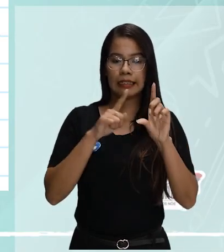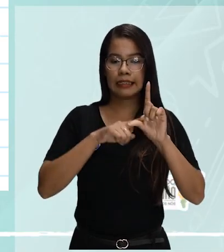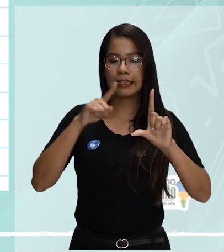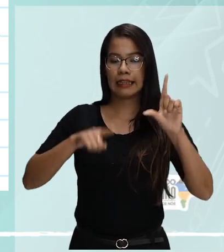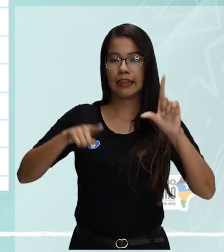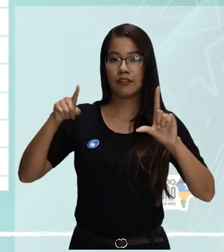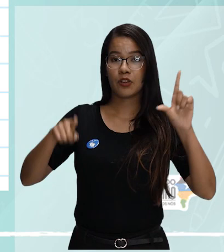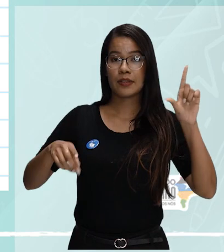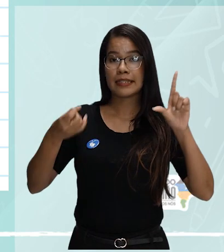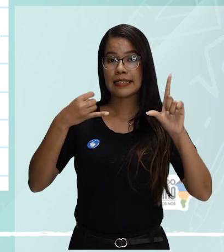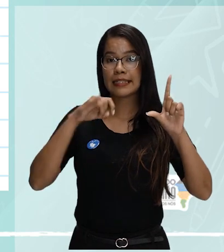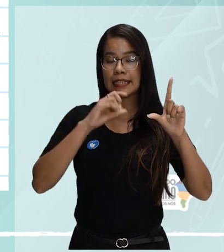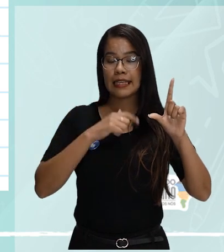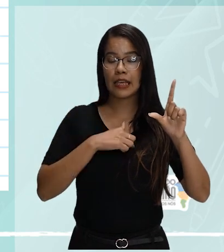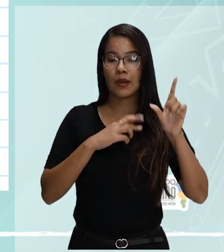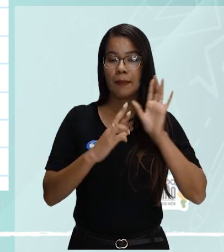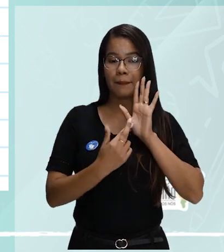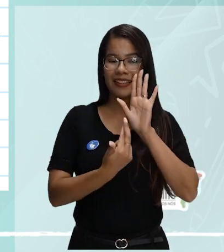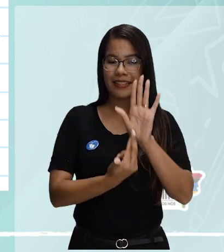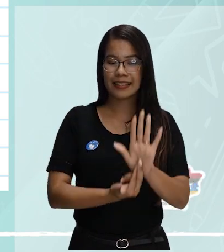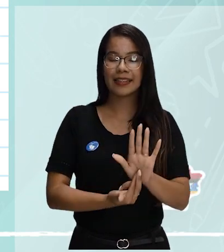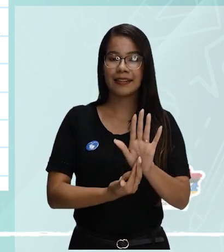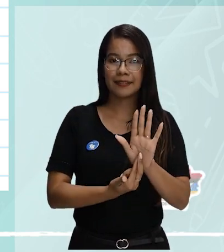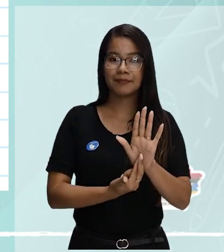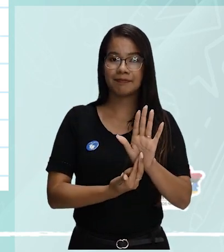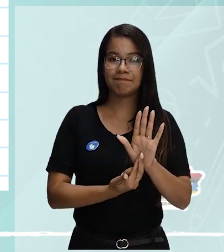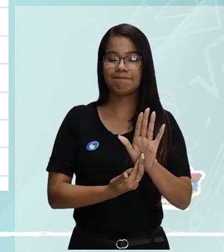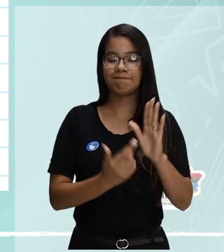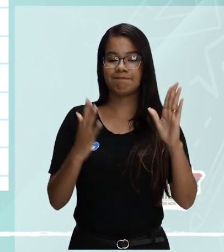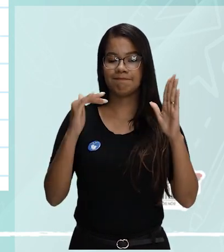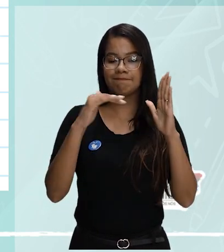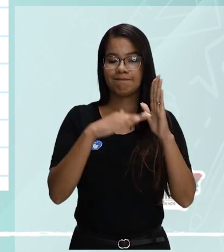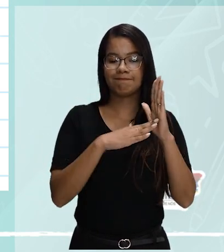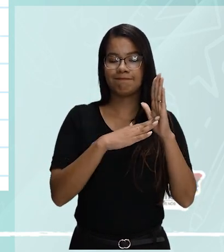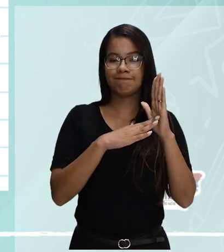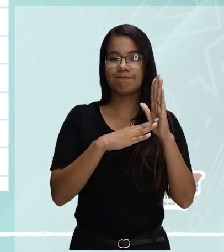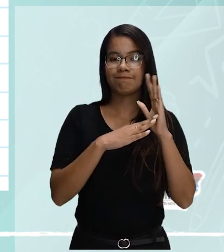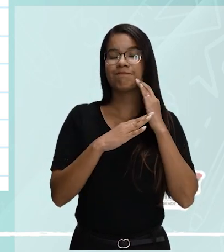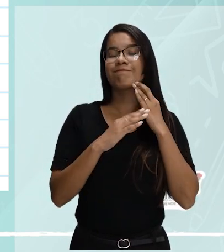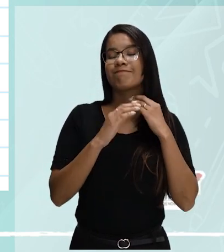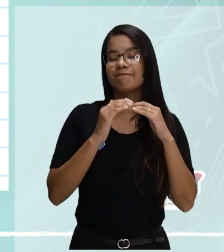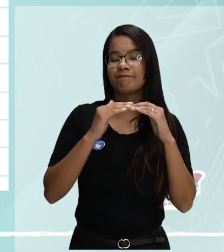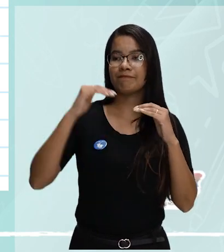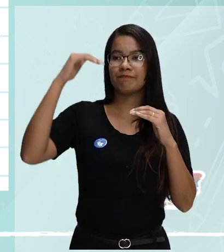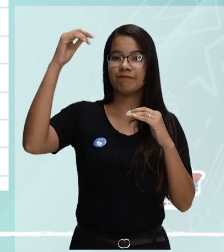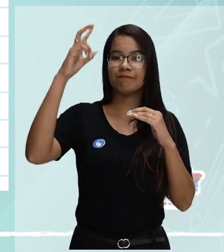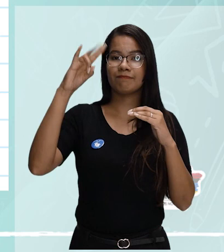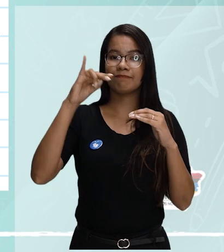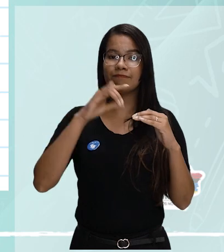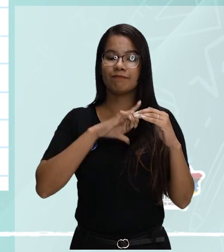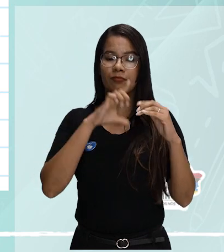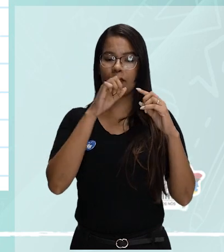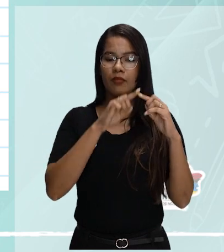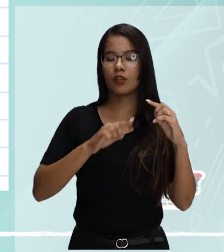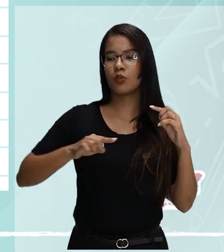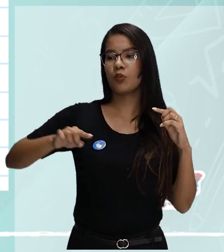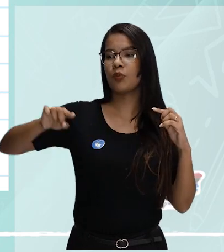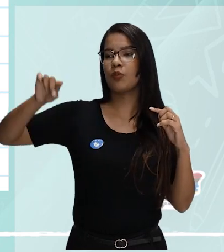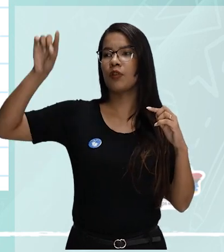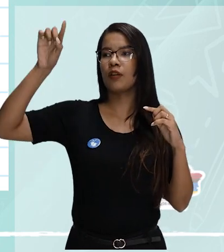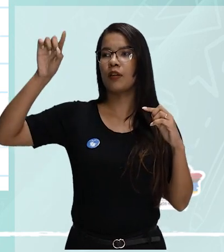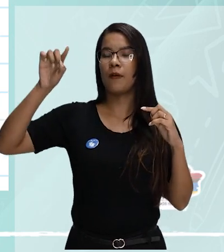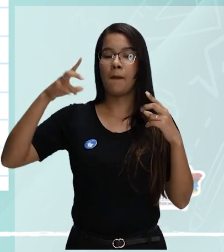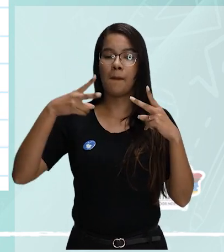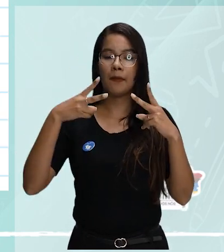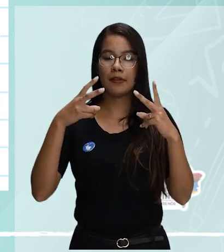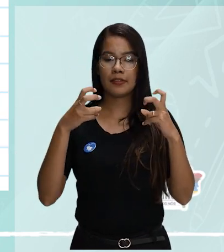representar graficamente uma função crescente, eu vou ter um gráfico, né, uma figura ascendente. Ó. Perceba, tanto